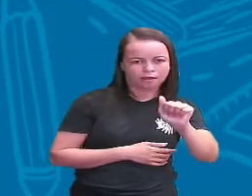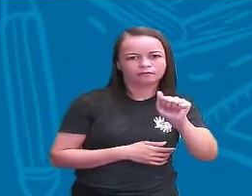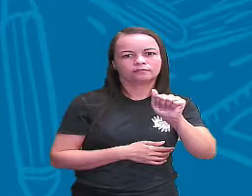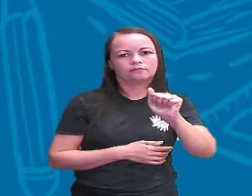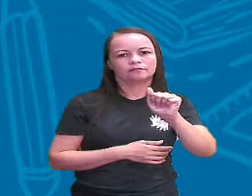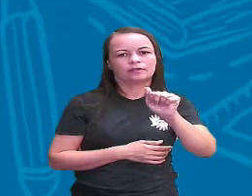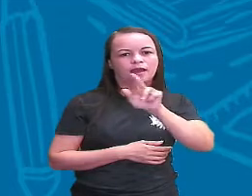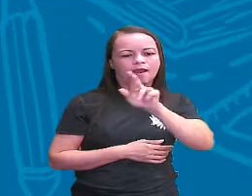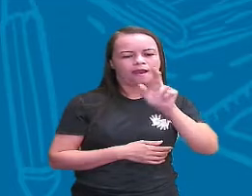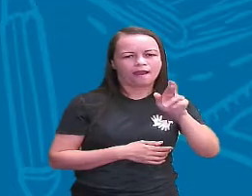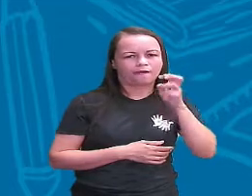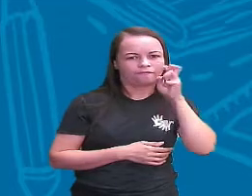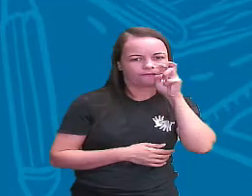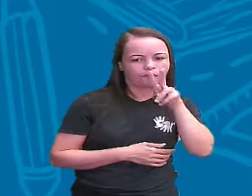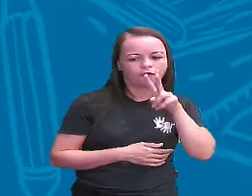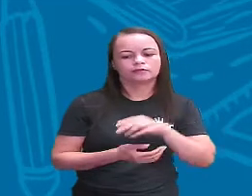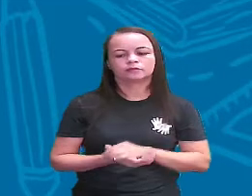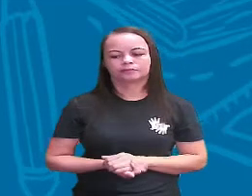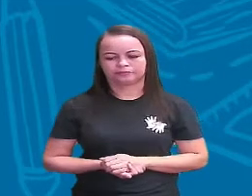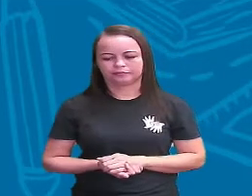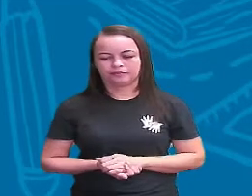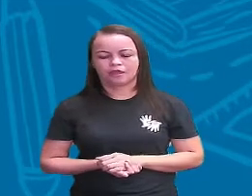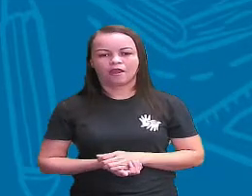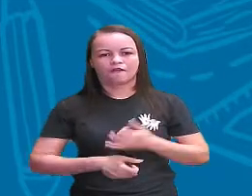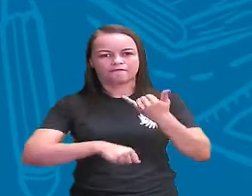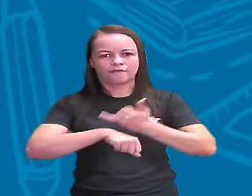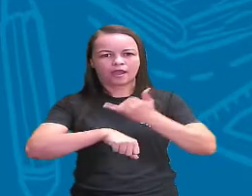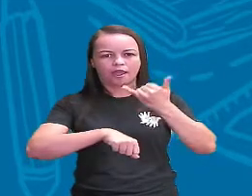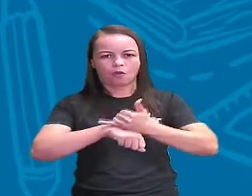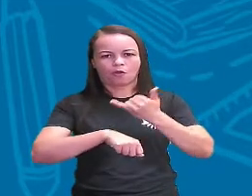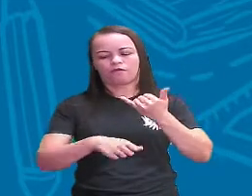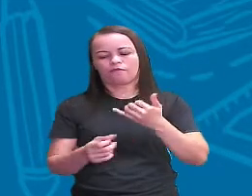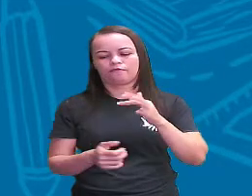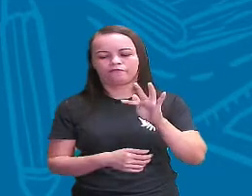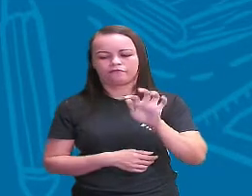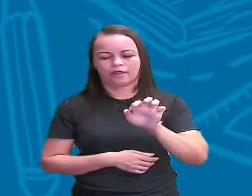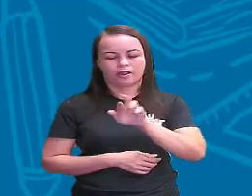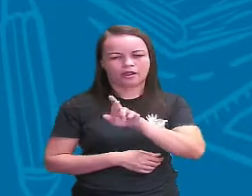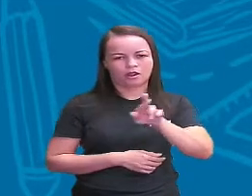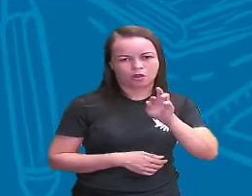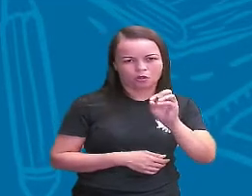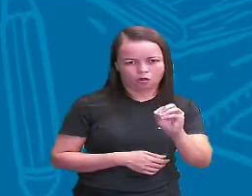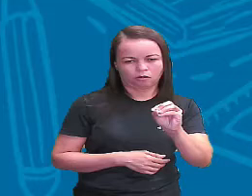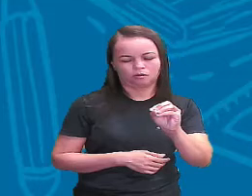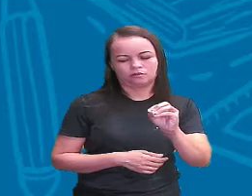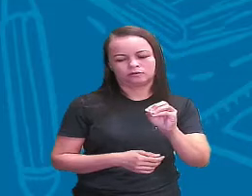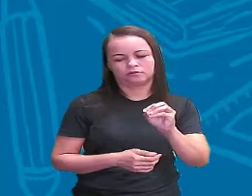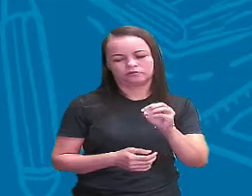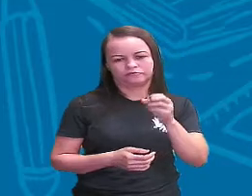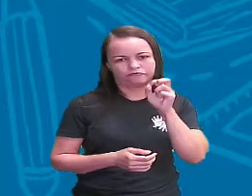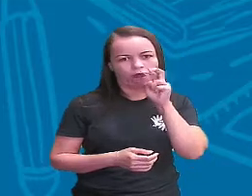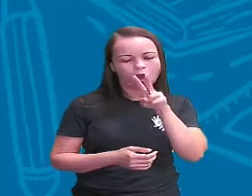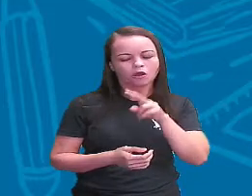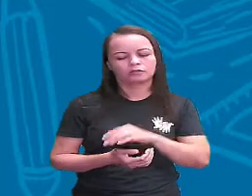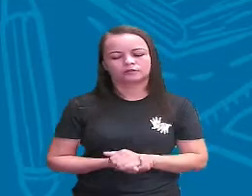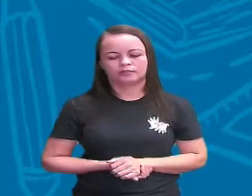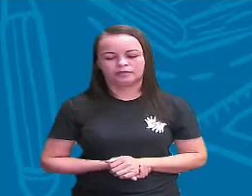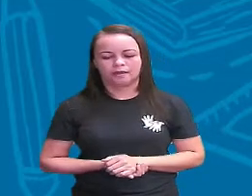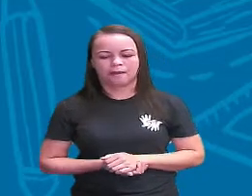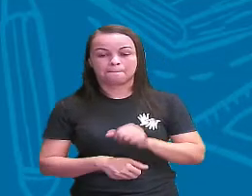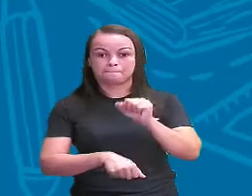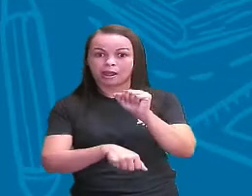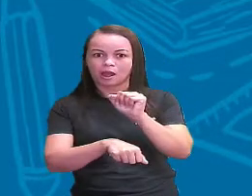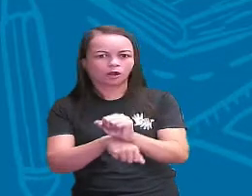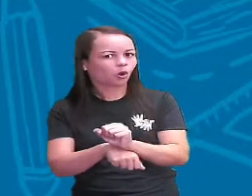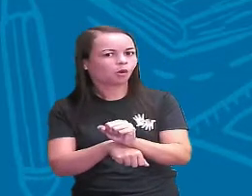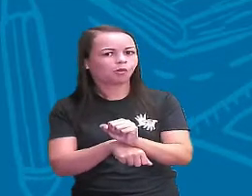boca. Ferro, 2 R's. Parou, 1 R, que a língua chega a